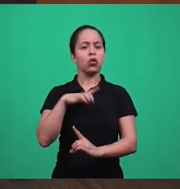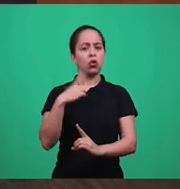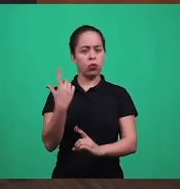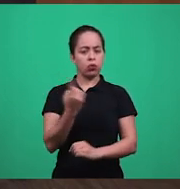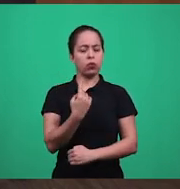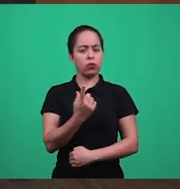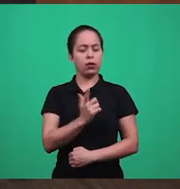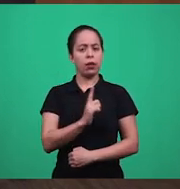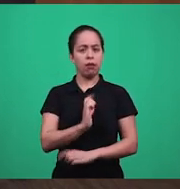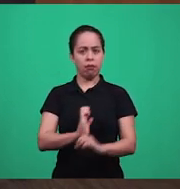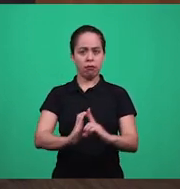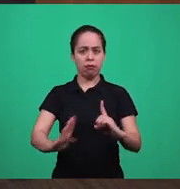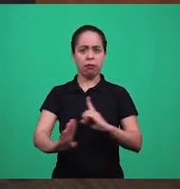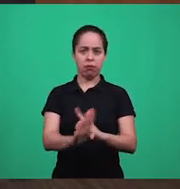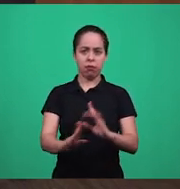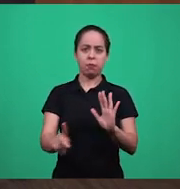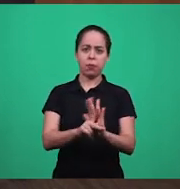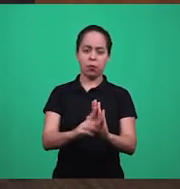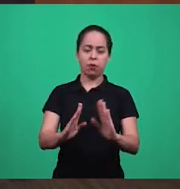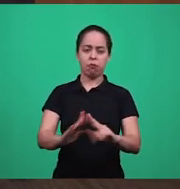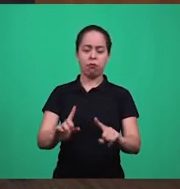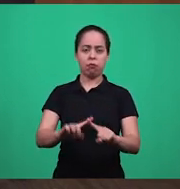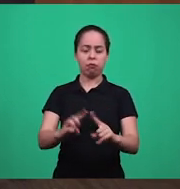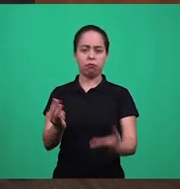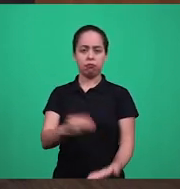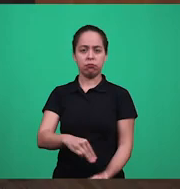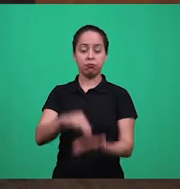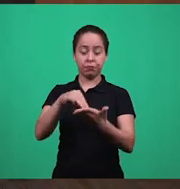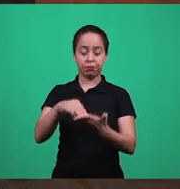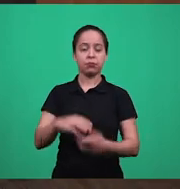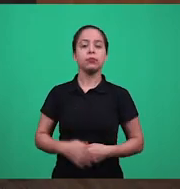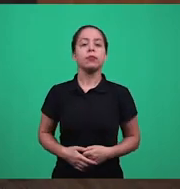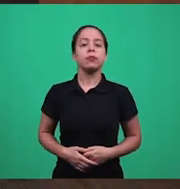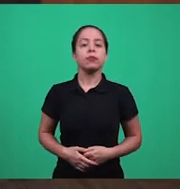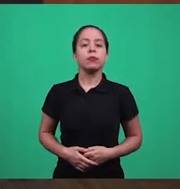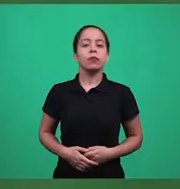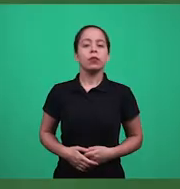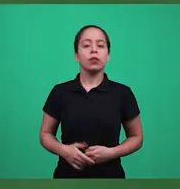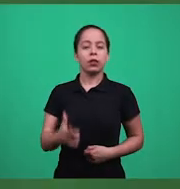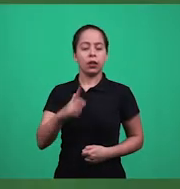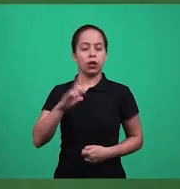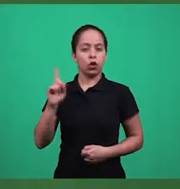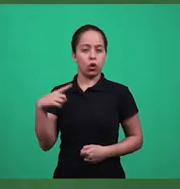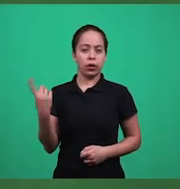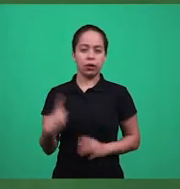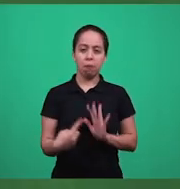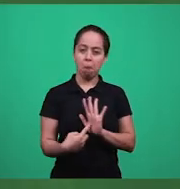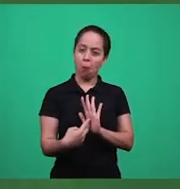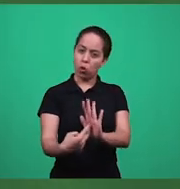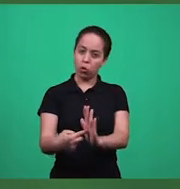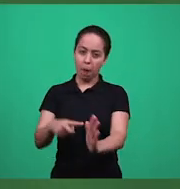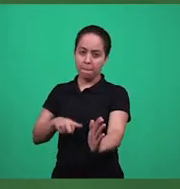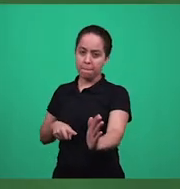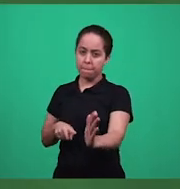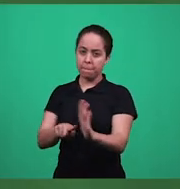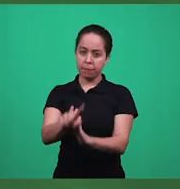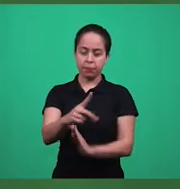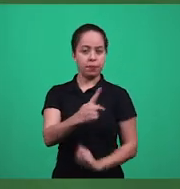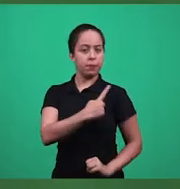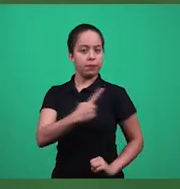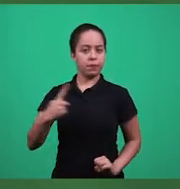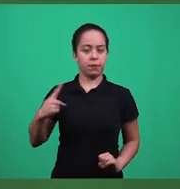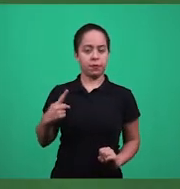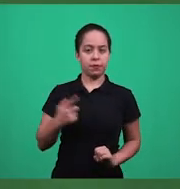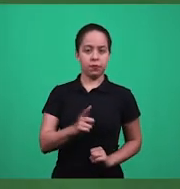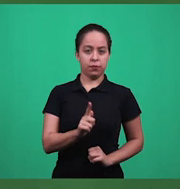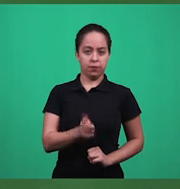Bíblica Dominical da Igreja Cristã Maranata. Quando deixamos uma questão